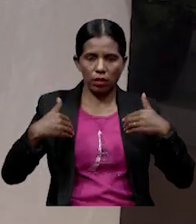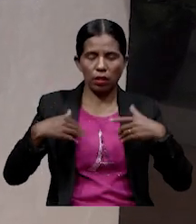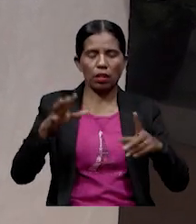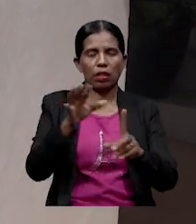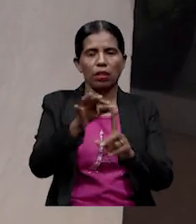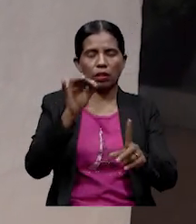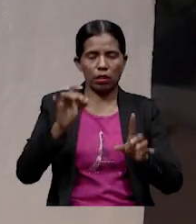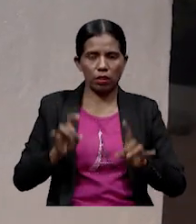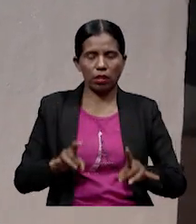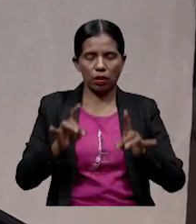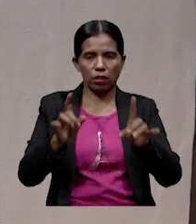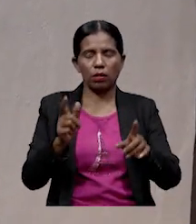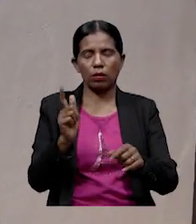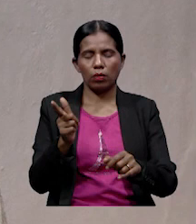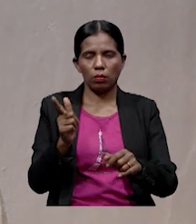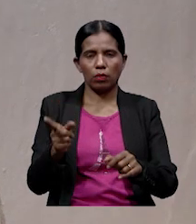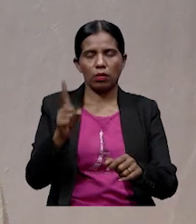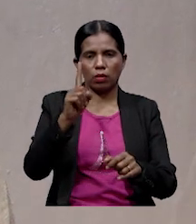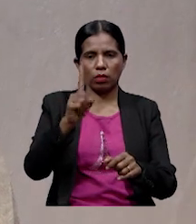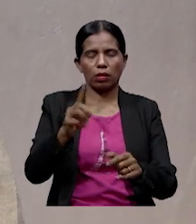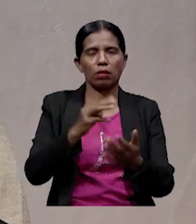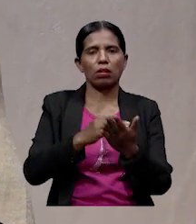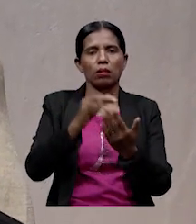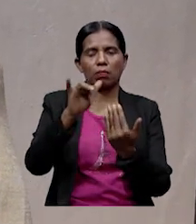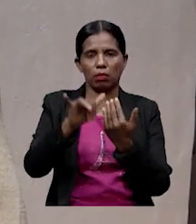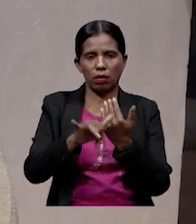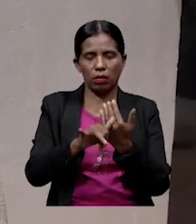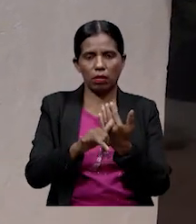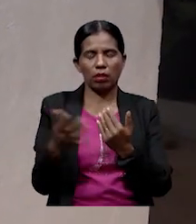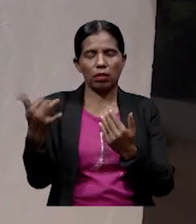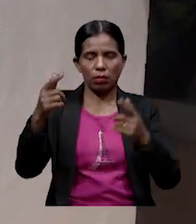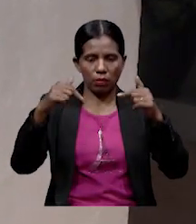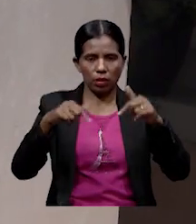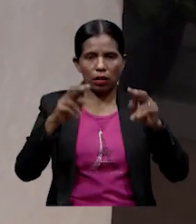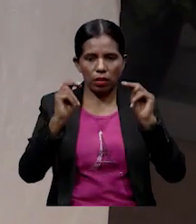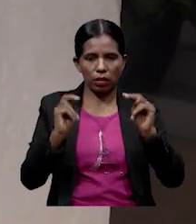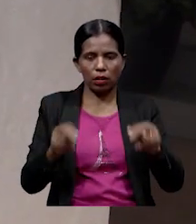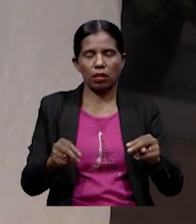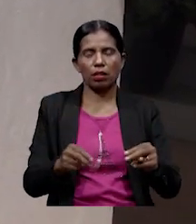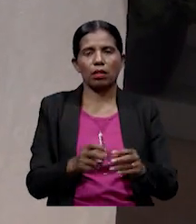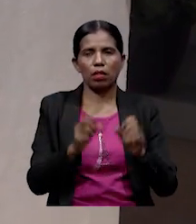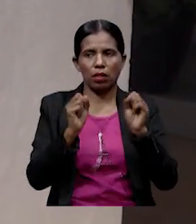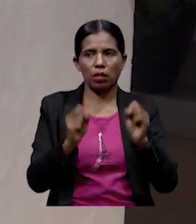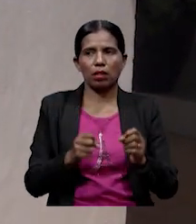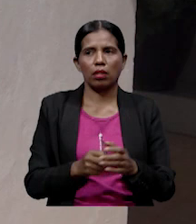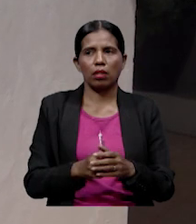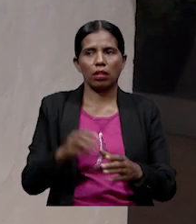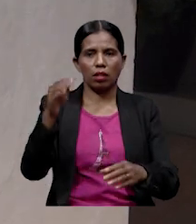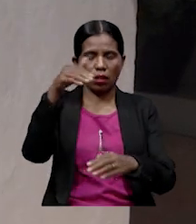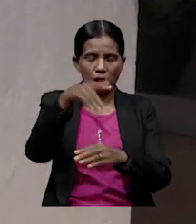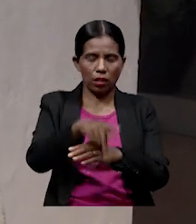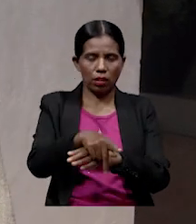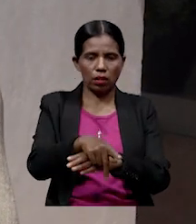em Austrália 21 de maio. Mas se ser mais, você tem que arranjar logística para calar nem servir a fila que